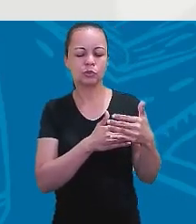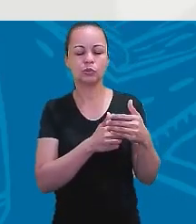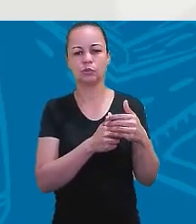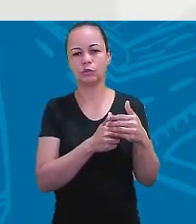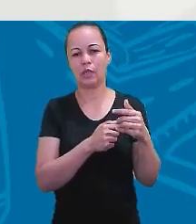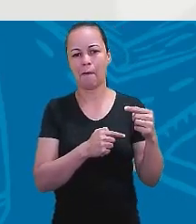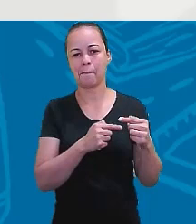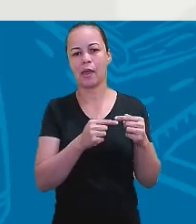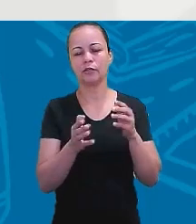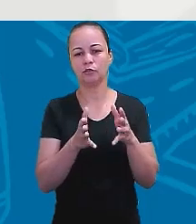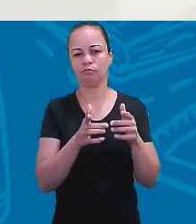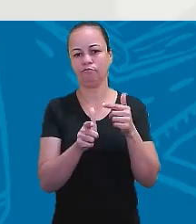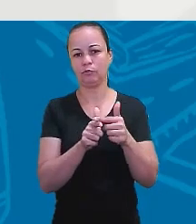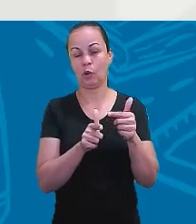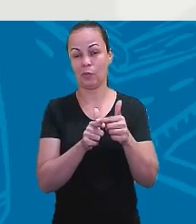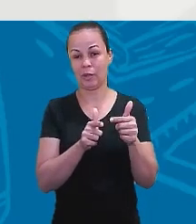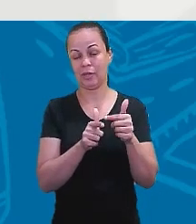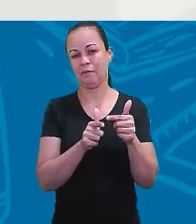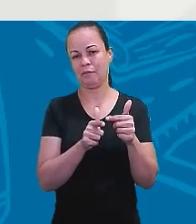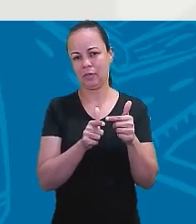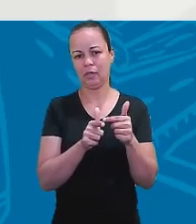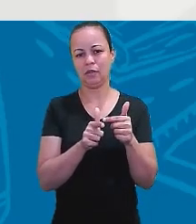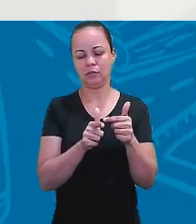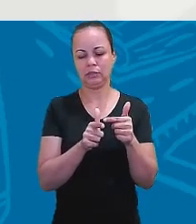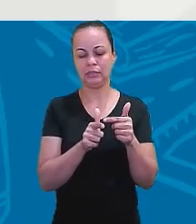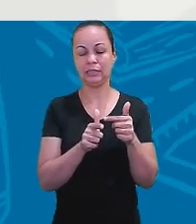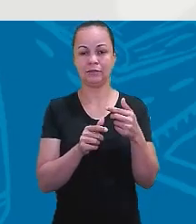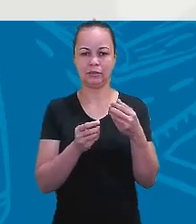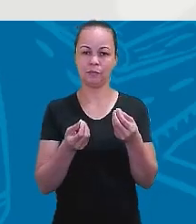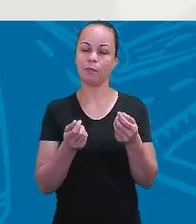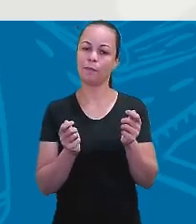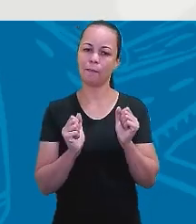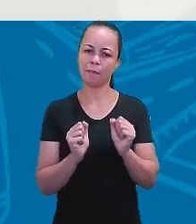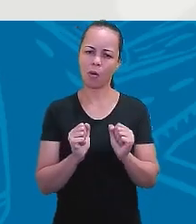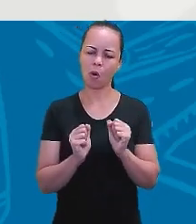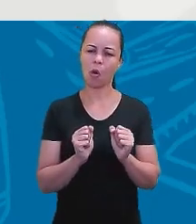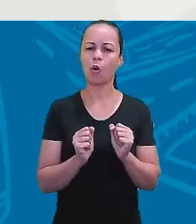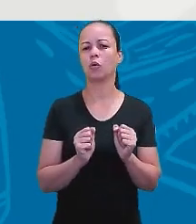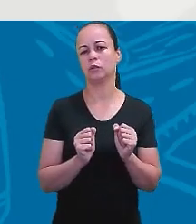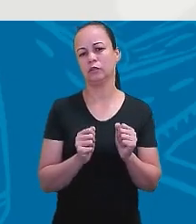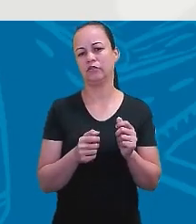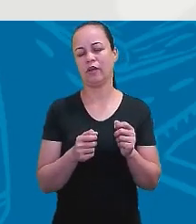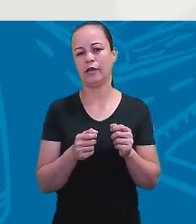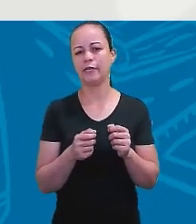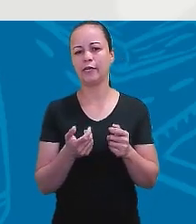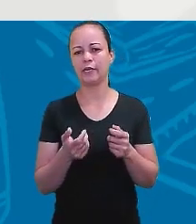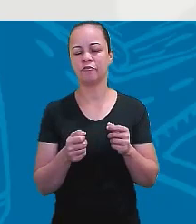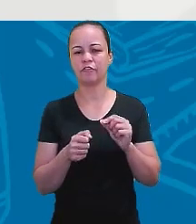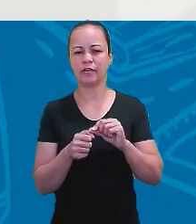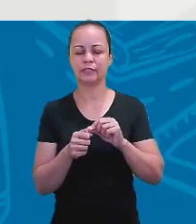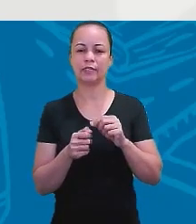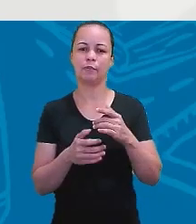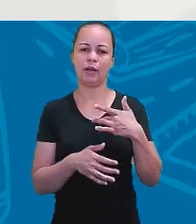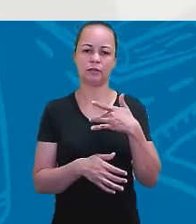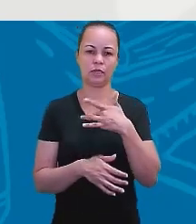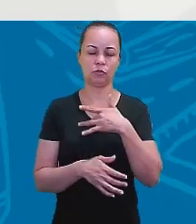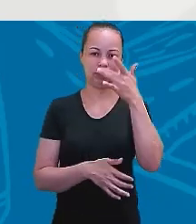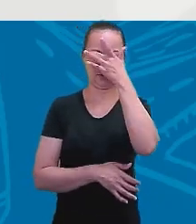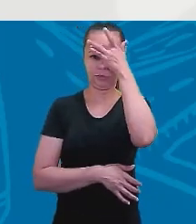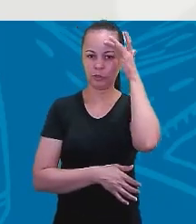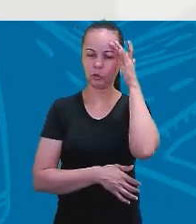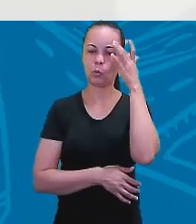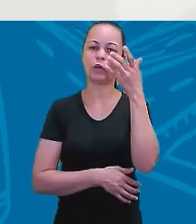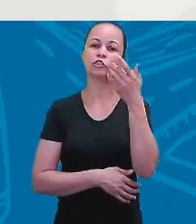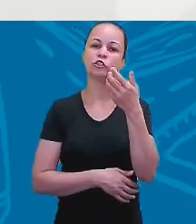problema é deletérico, o problema que isso vem e vai causar para a saúde dos usuários. Então a